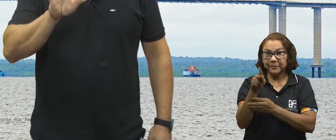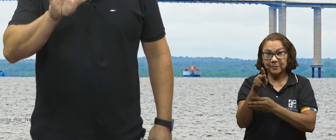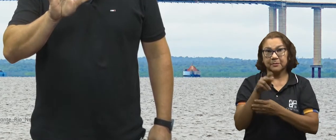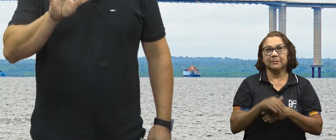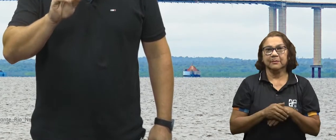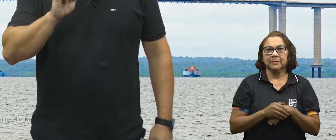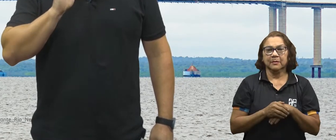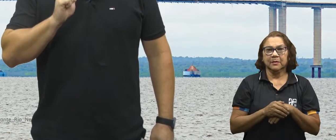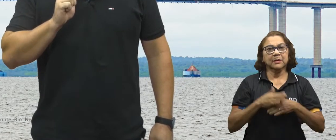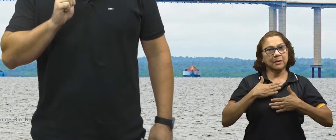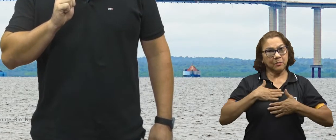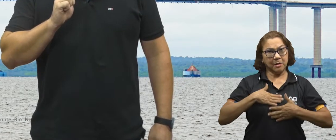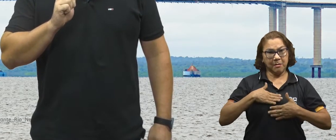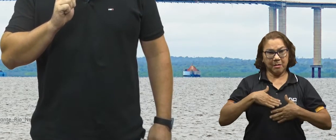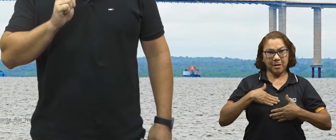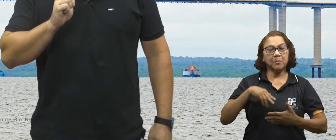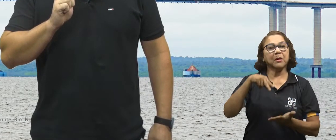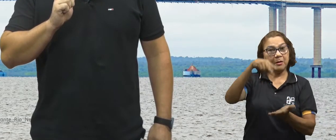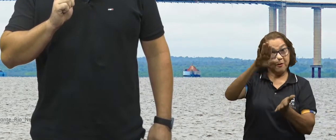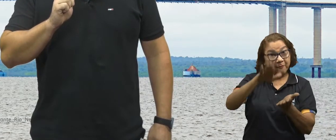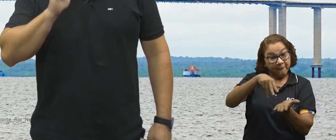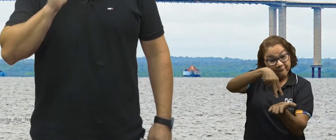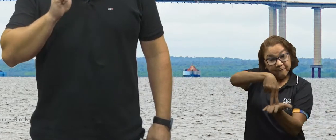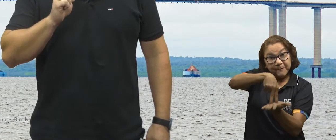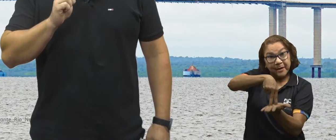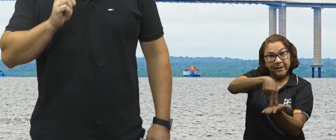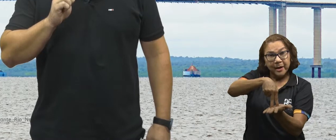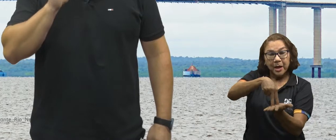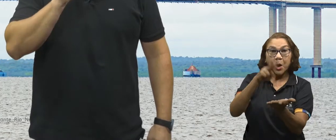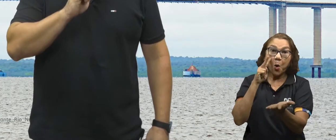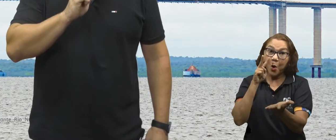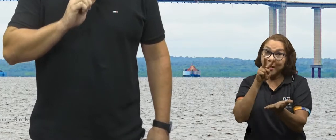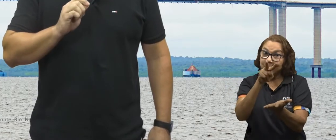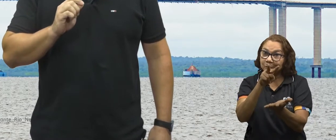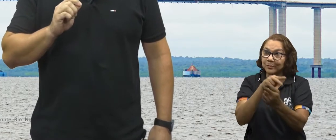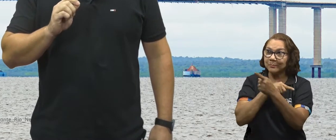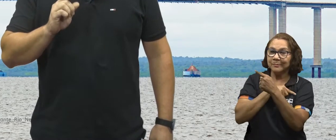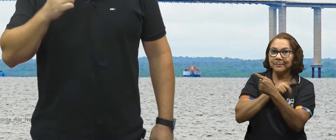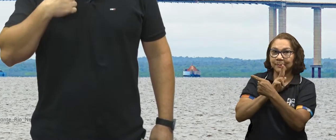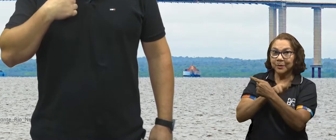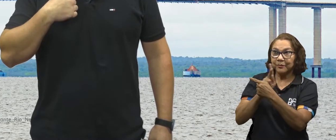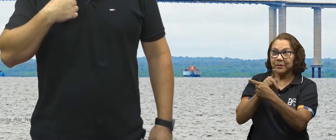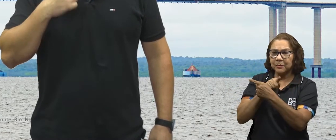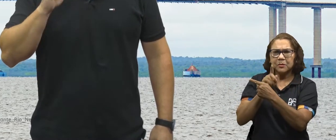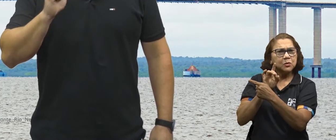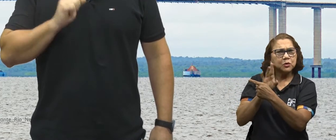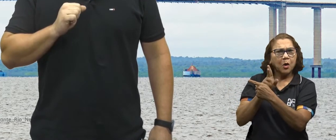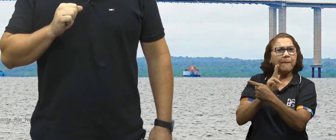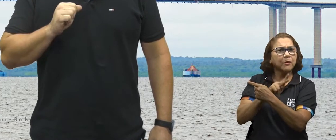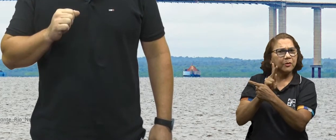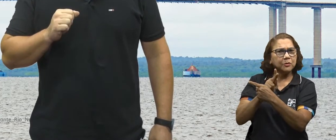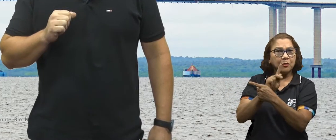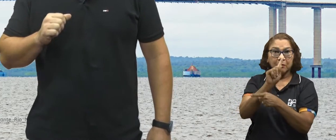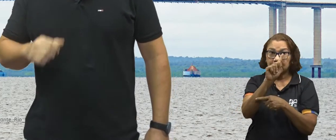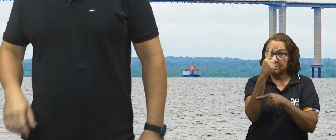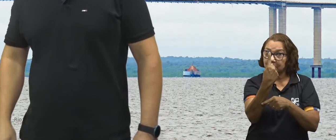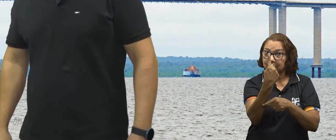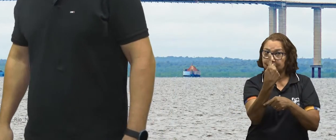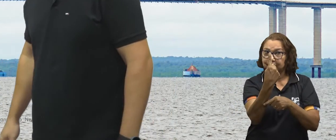Calma. Continue em pé, me olhando normalmente. Somente eu preciso virar.